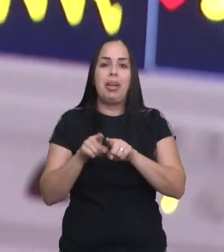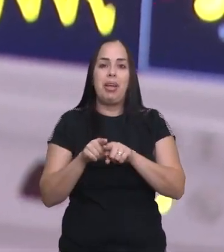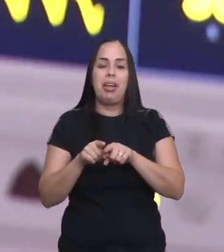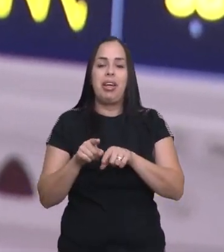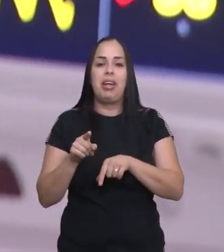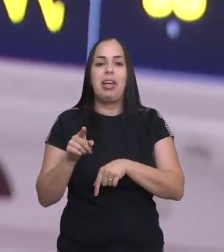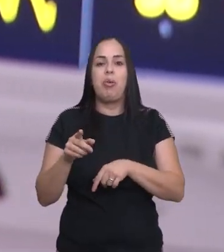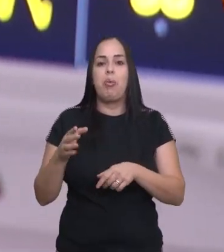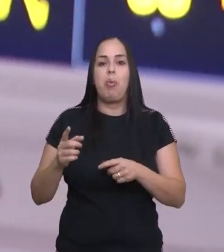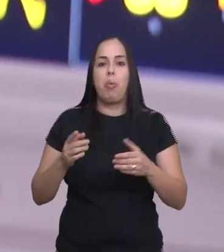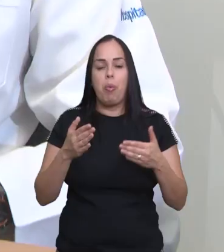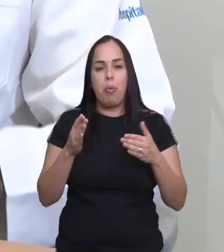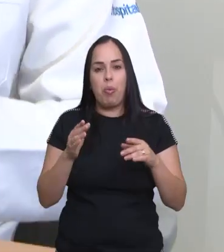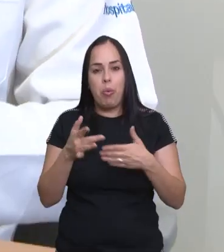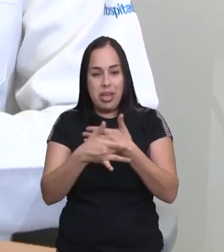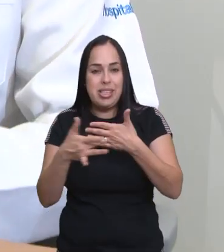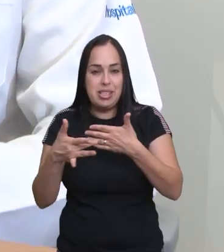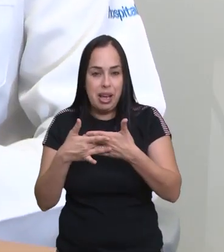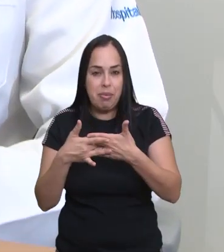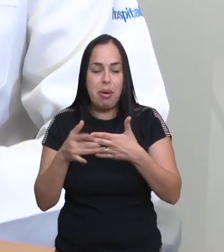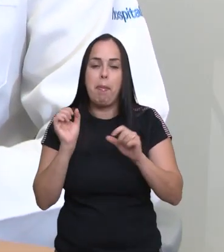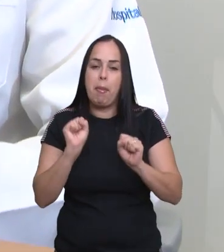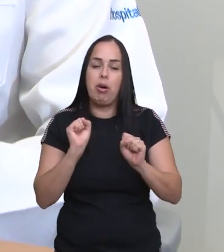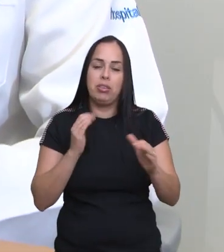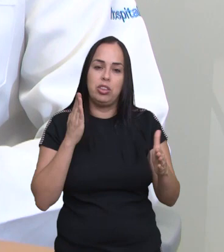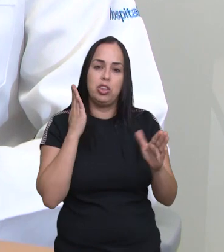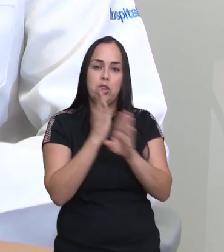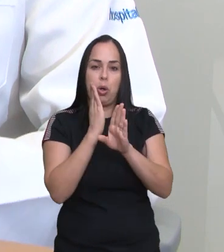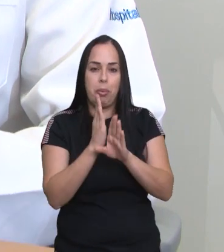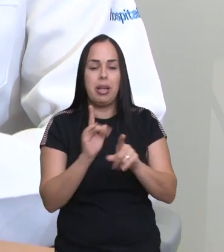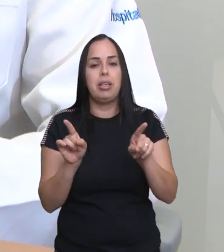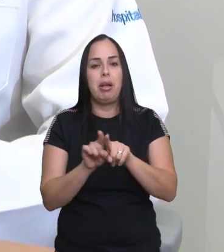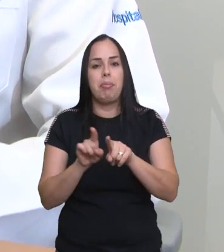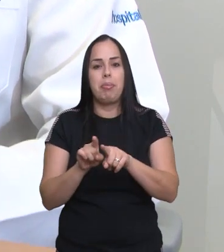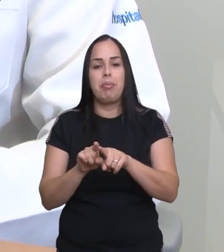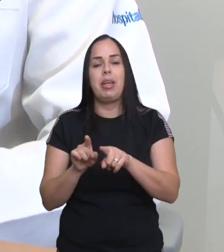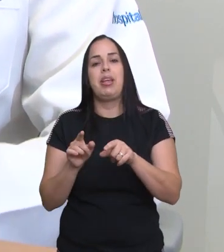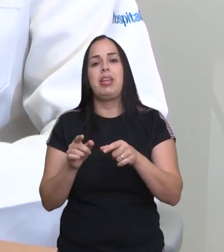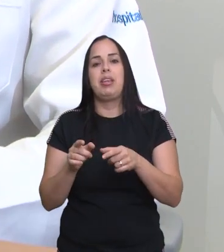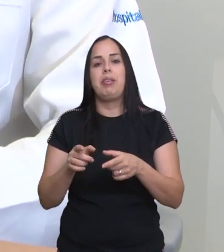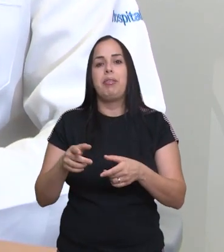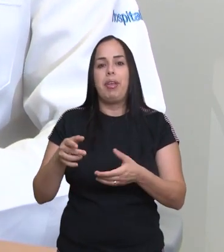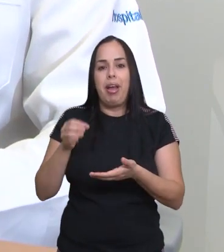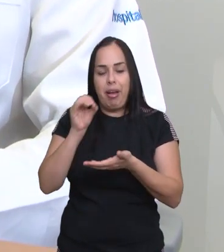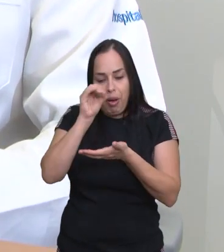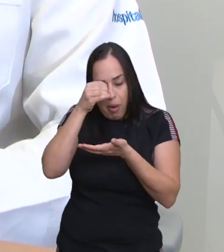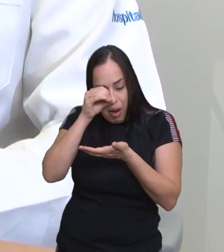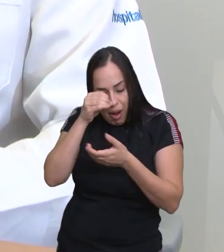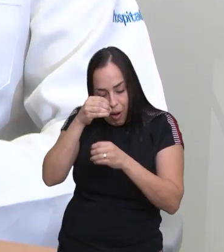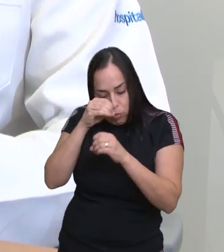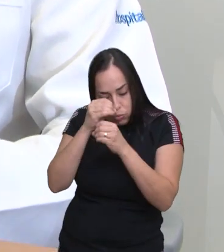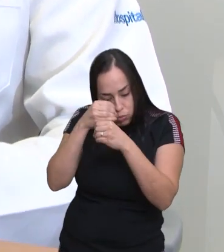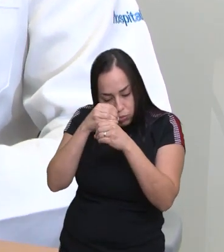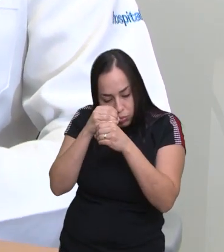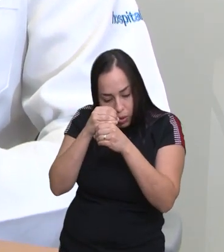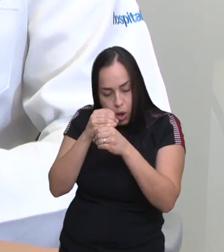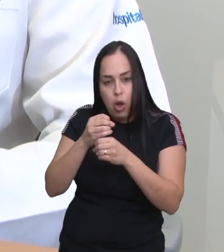para identificar a doença. A gente também pode fazer outros exames, como pesquisa de sangue oculto nas fezes,